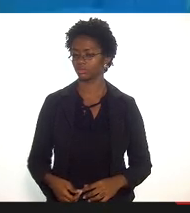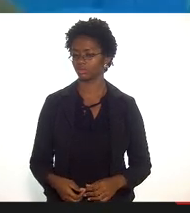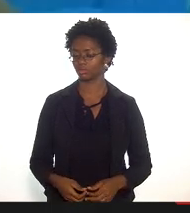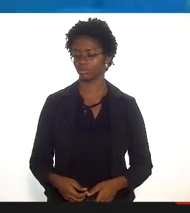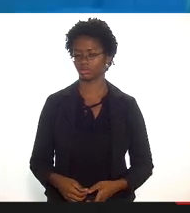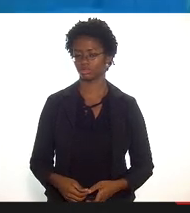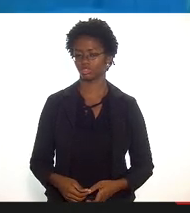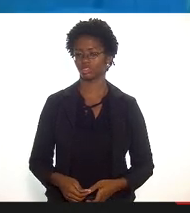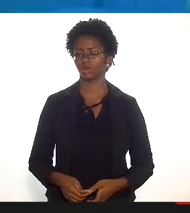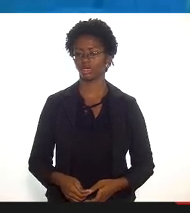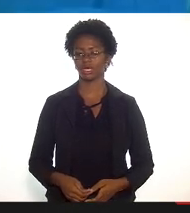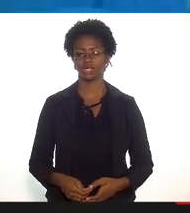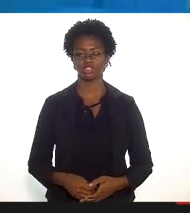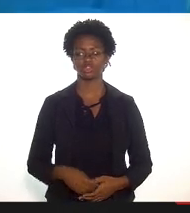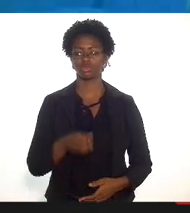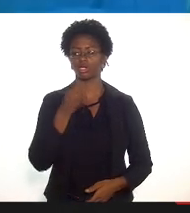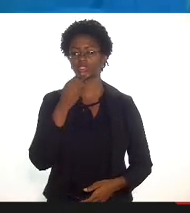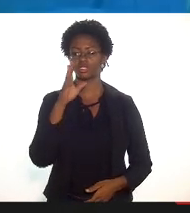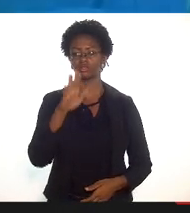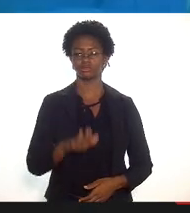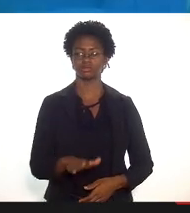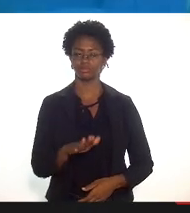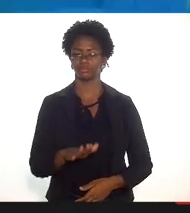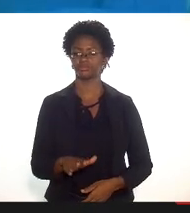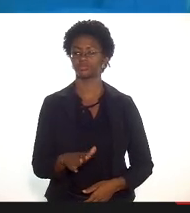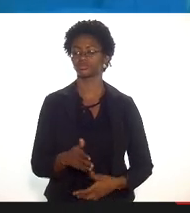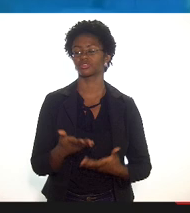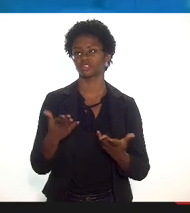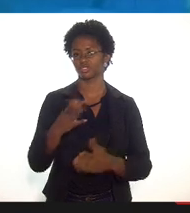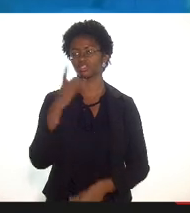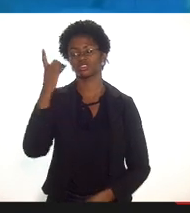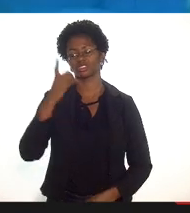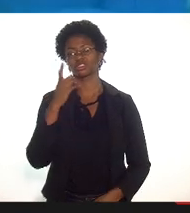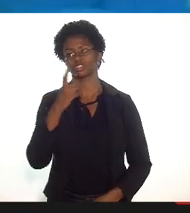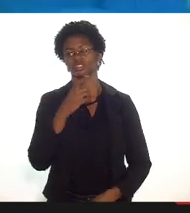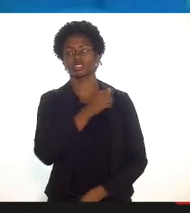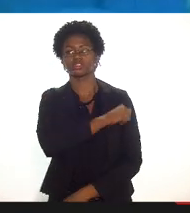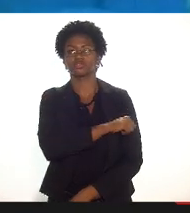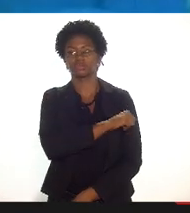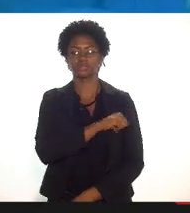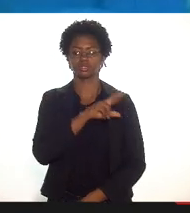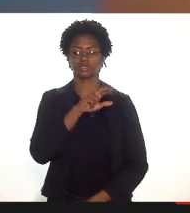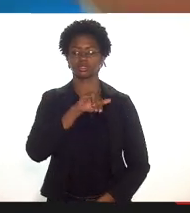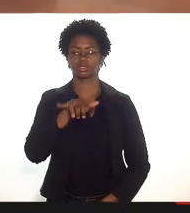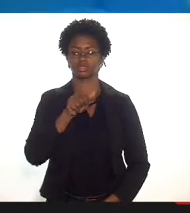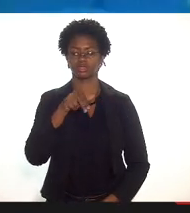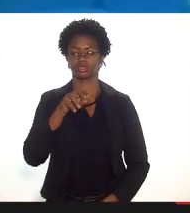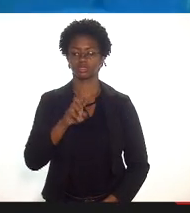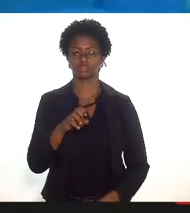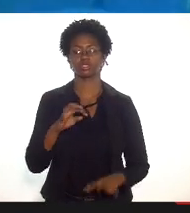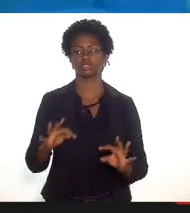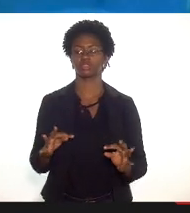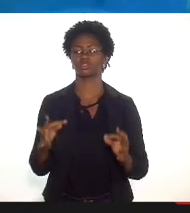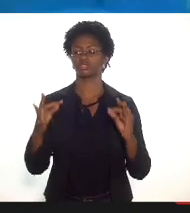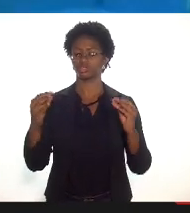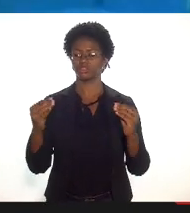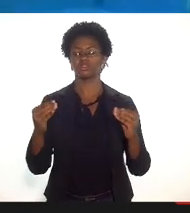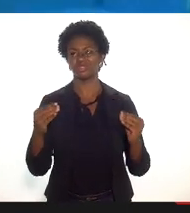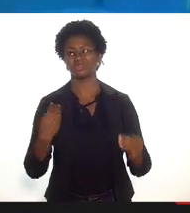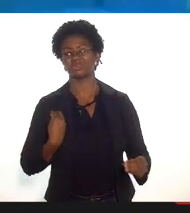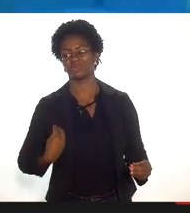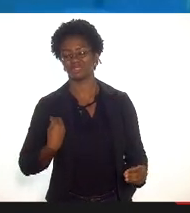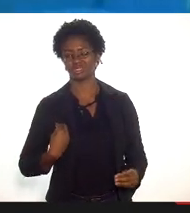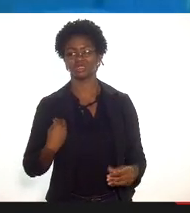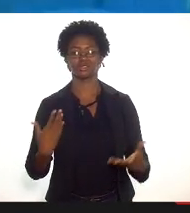Boa tarde, deputada enfermeira Rejane, boa tarde a todas e todos presentes. A gente só se vê agora aí pela tela, não é verdade?